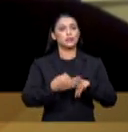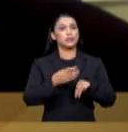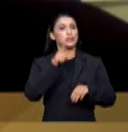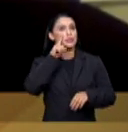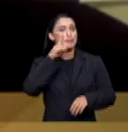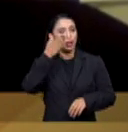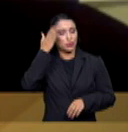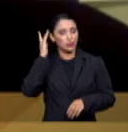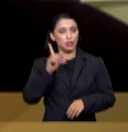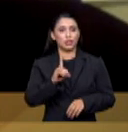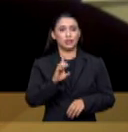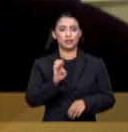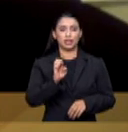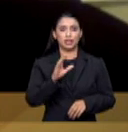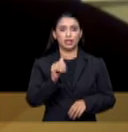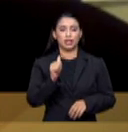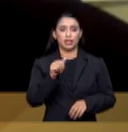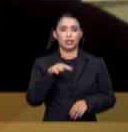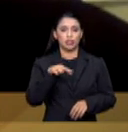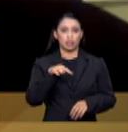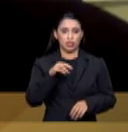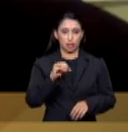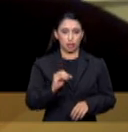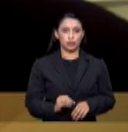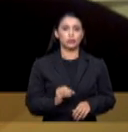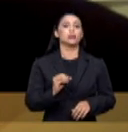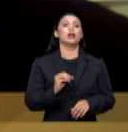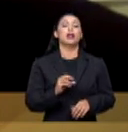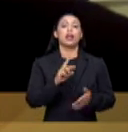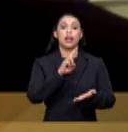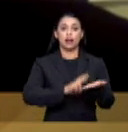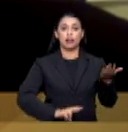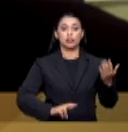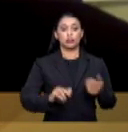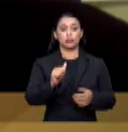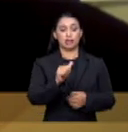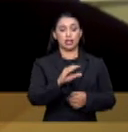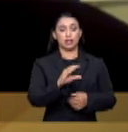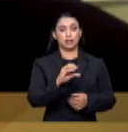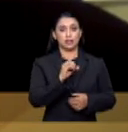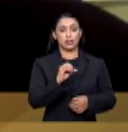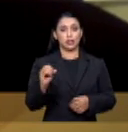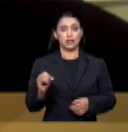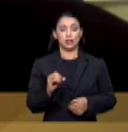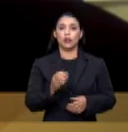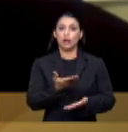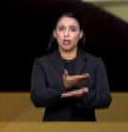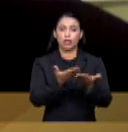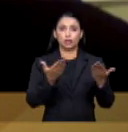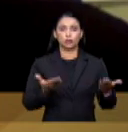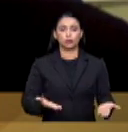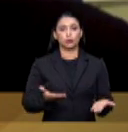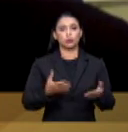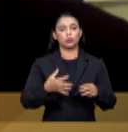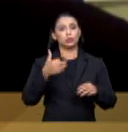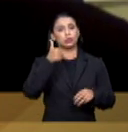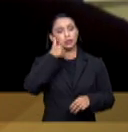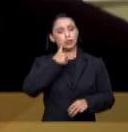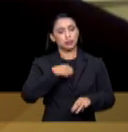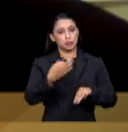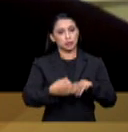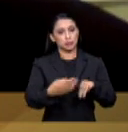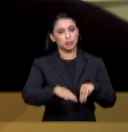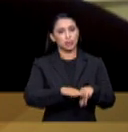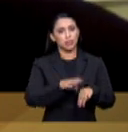Marco Aurélio, decano, relator dessa ação civil originária, senhoras ministras, ministra Carmen Lúcia, ministra Rosa